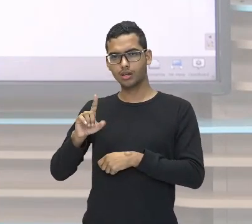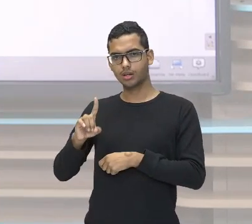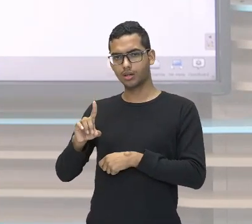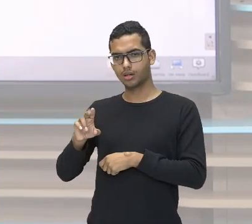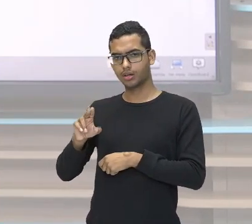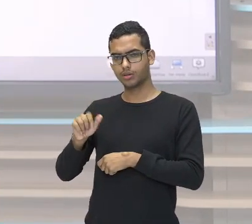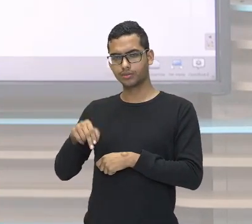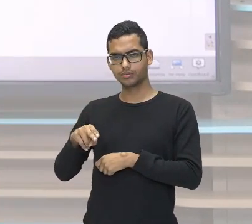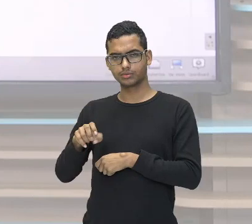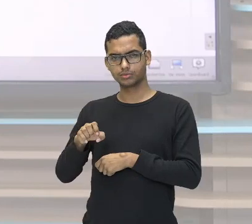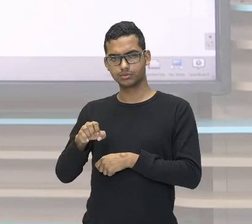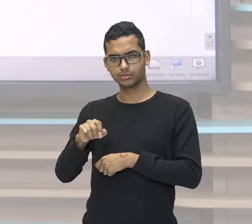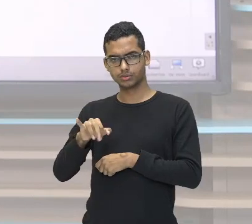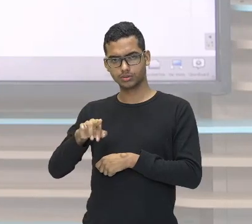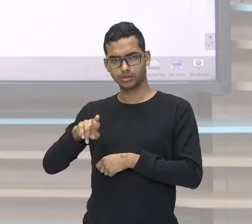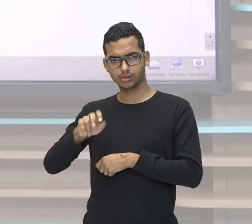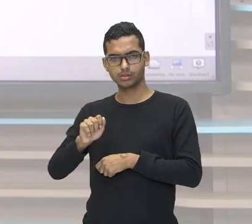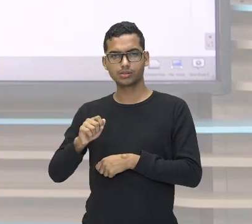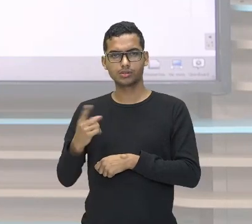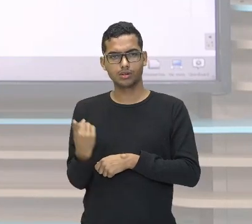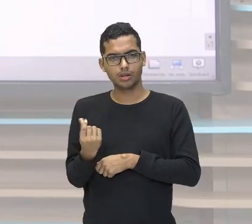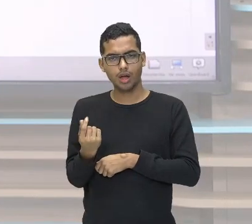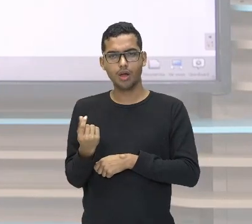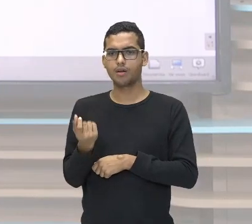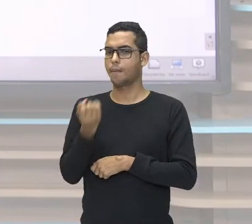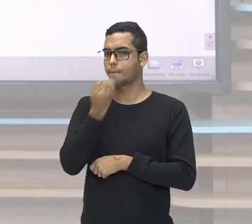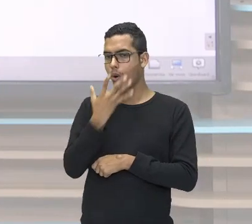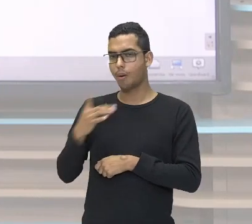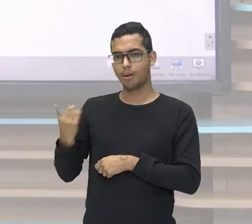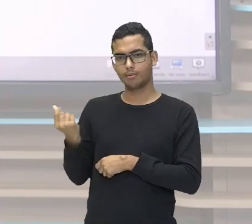por preços legais, por preços bons,